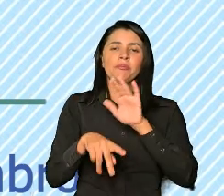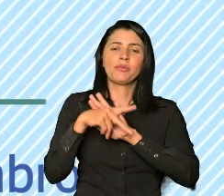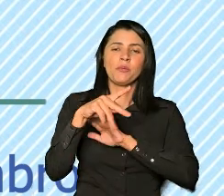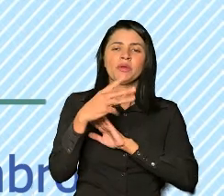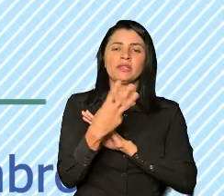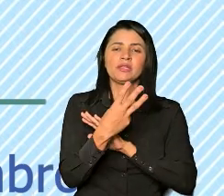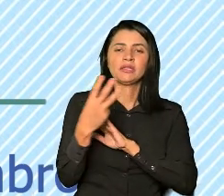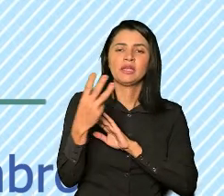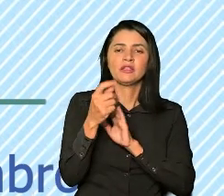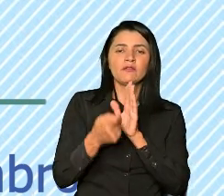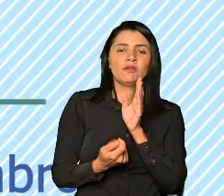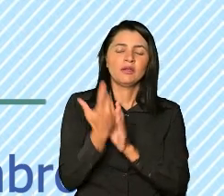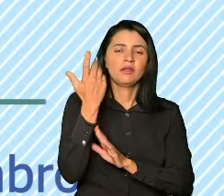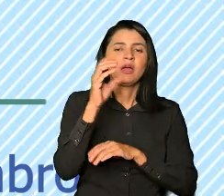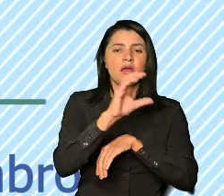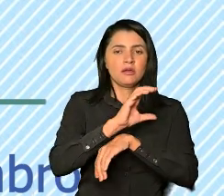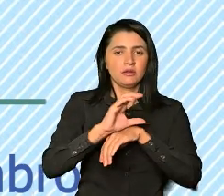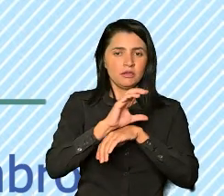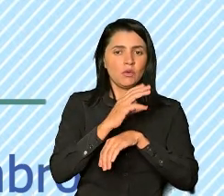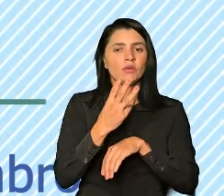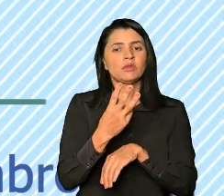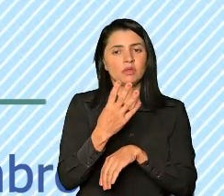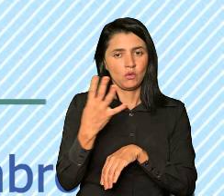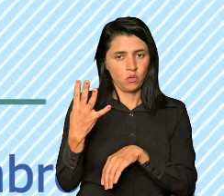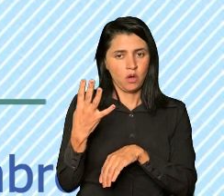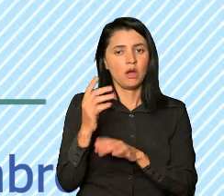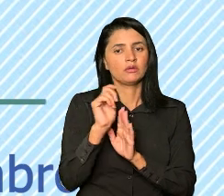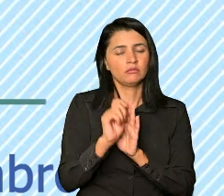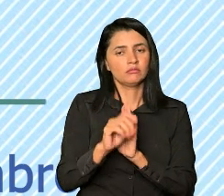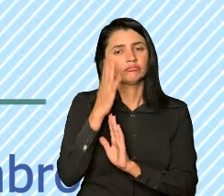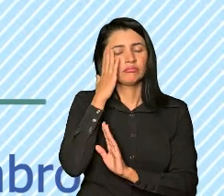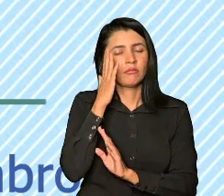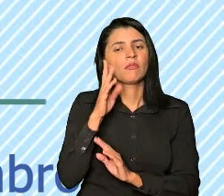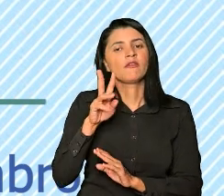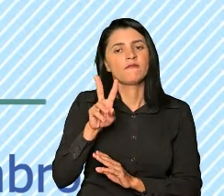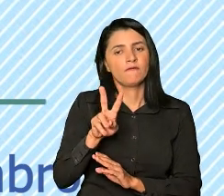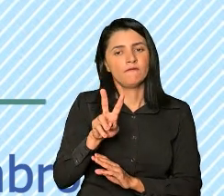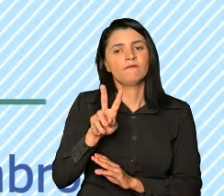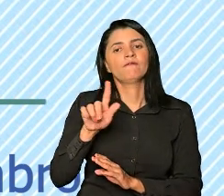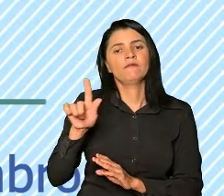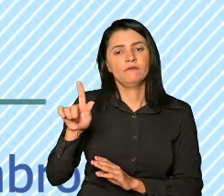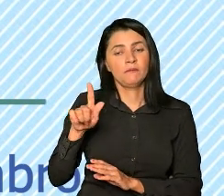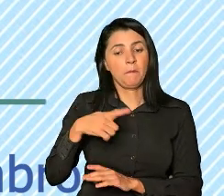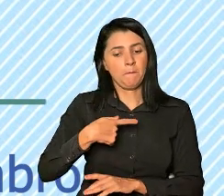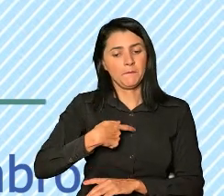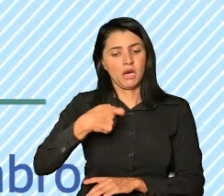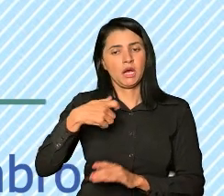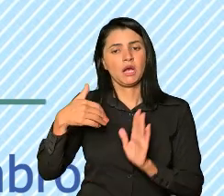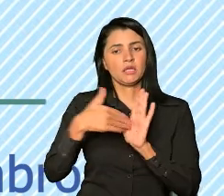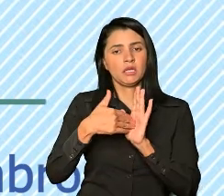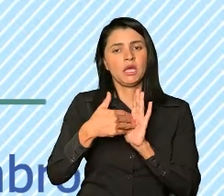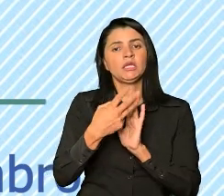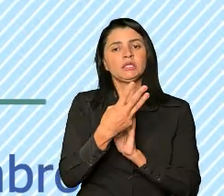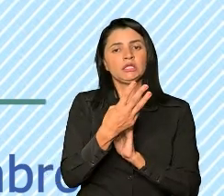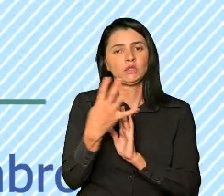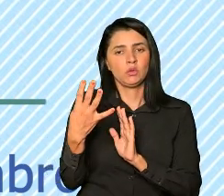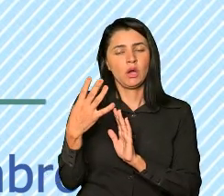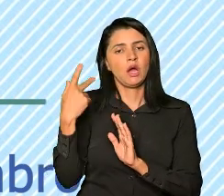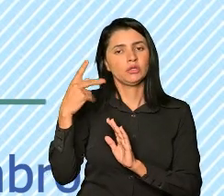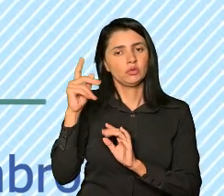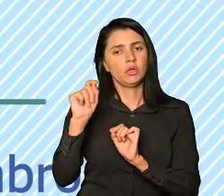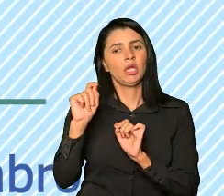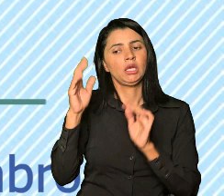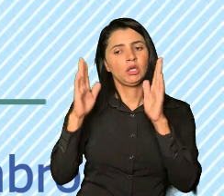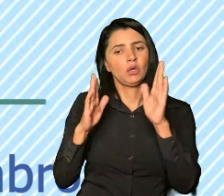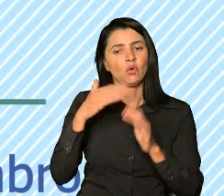vai redigir a Constituição de 34. Né? A gente sabe que Vargas, até 34, o governo provisório,